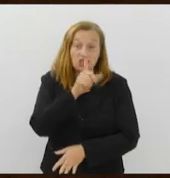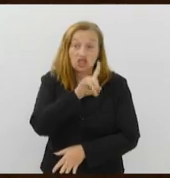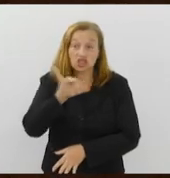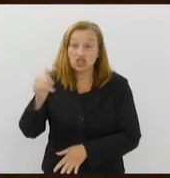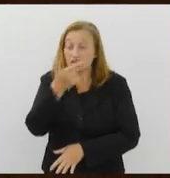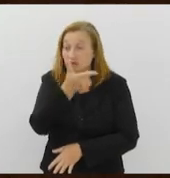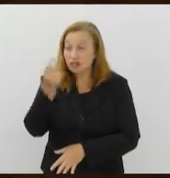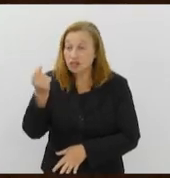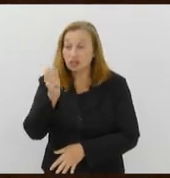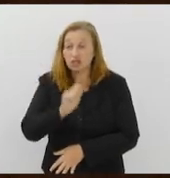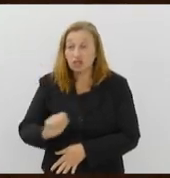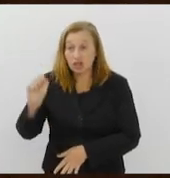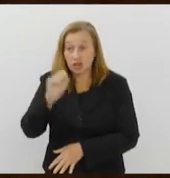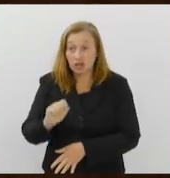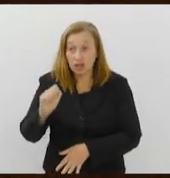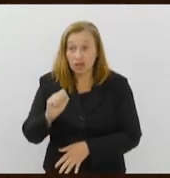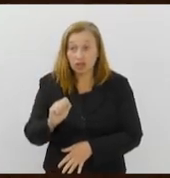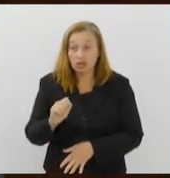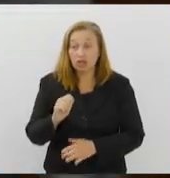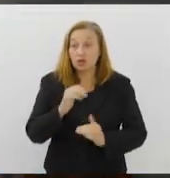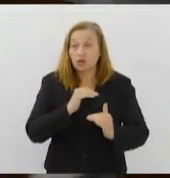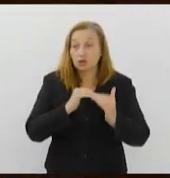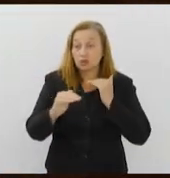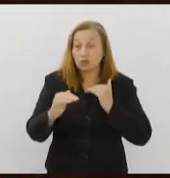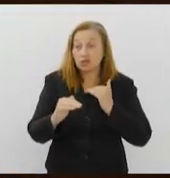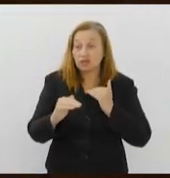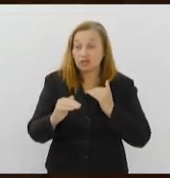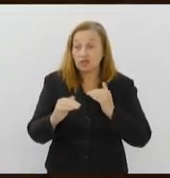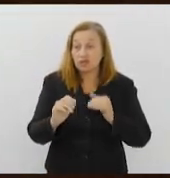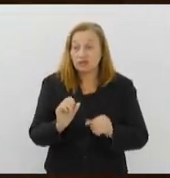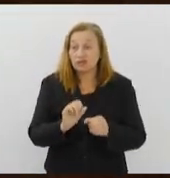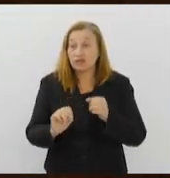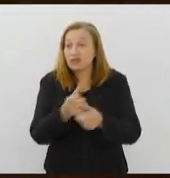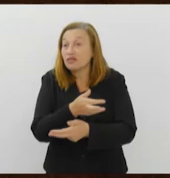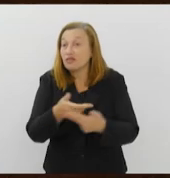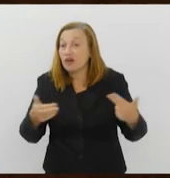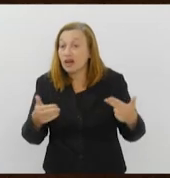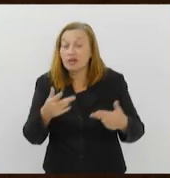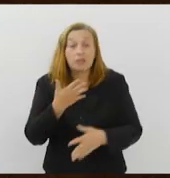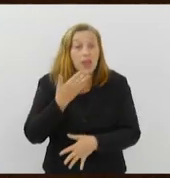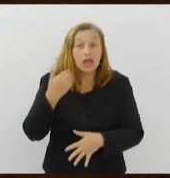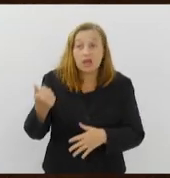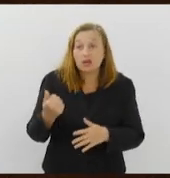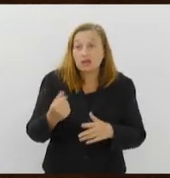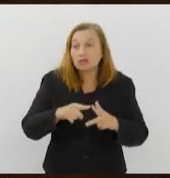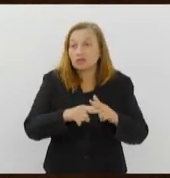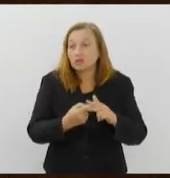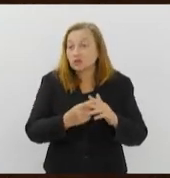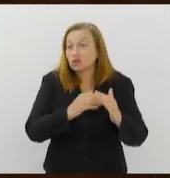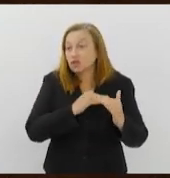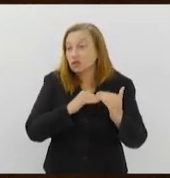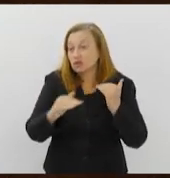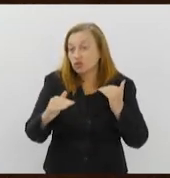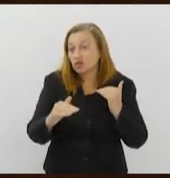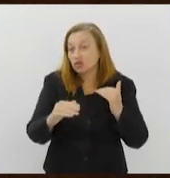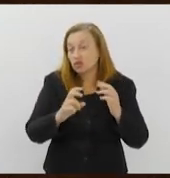que desobrigou a Supervia de realizar uma série de melhorias nas estações